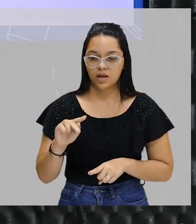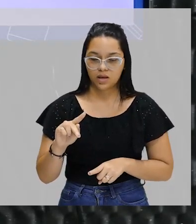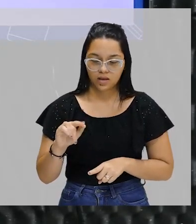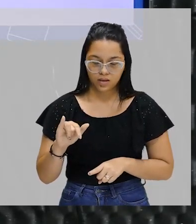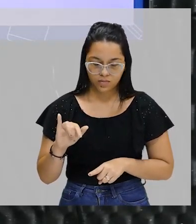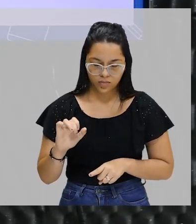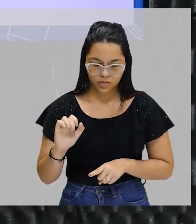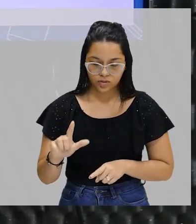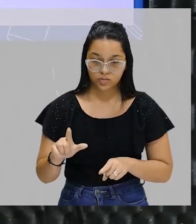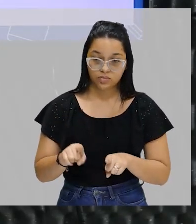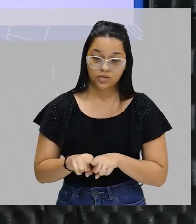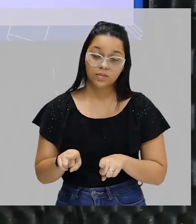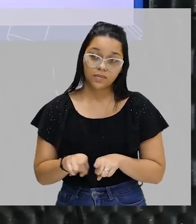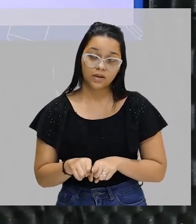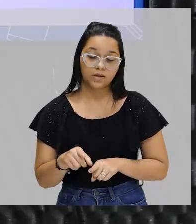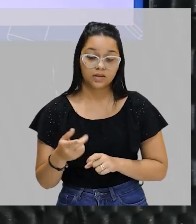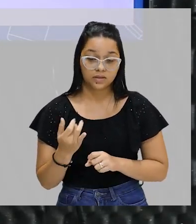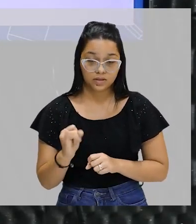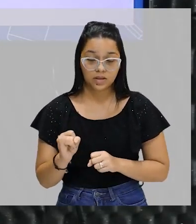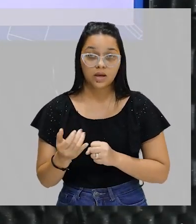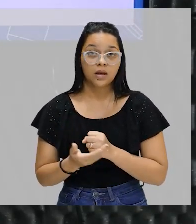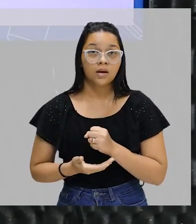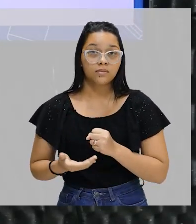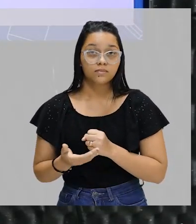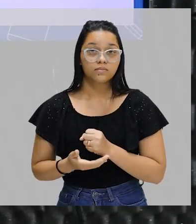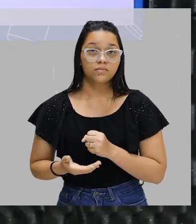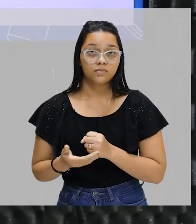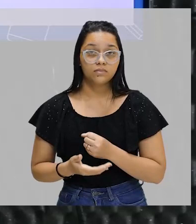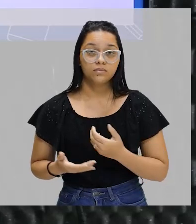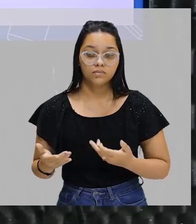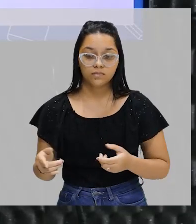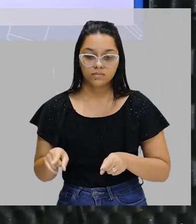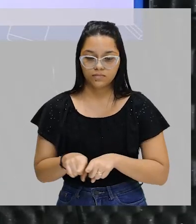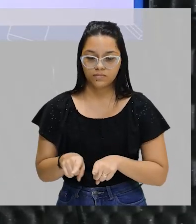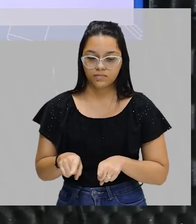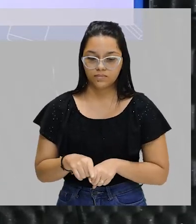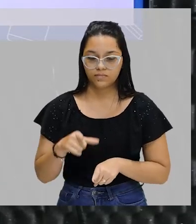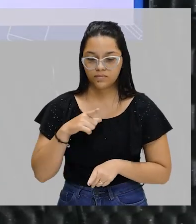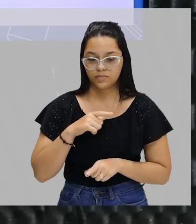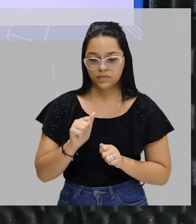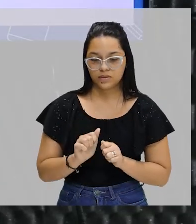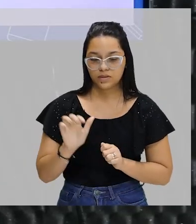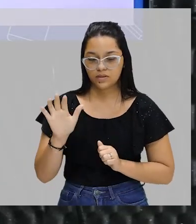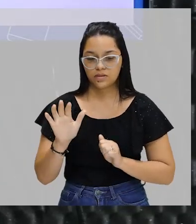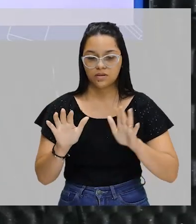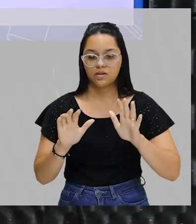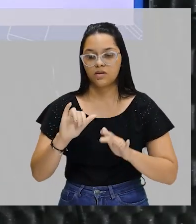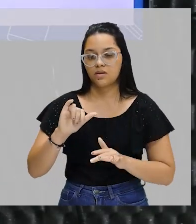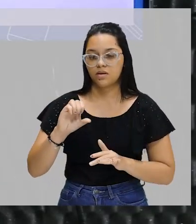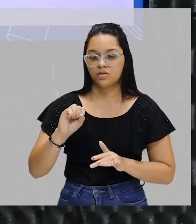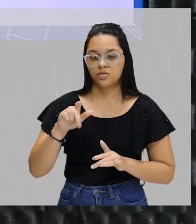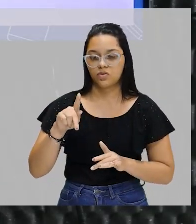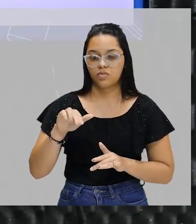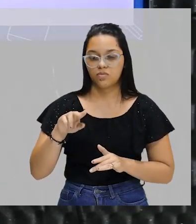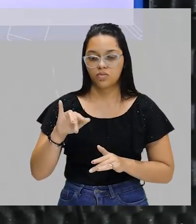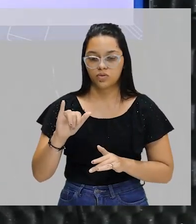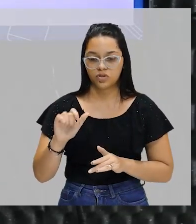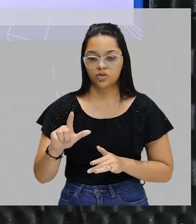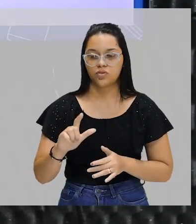se for num carbono primário, beleza? Mas que tenha ramificação, o isobutil.